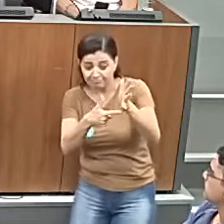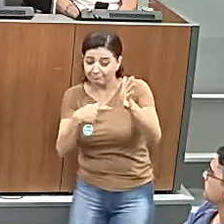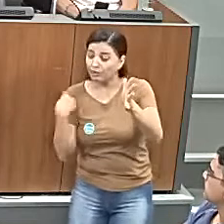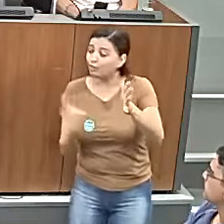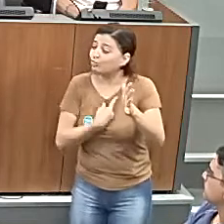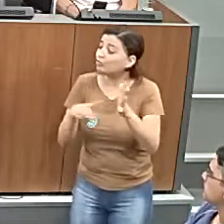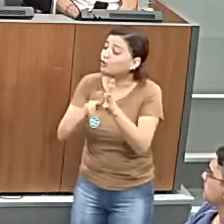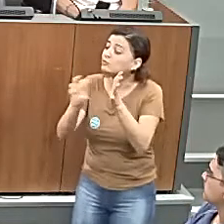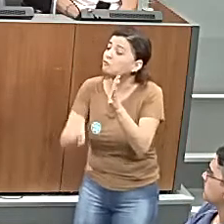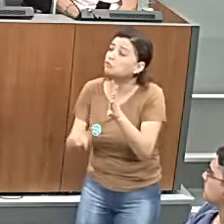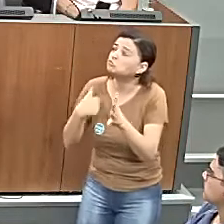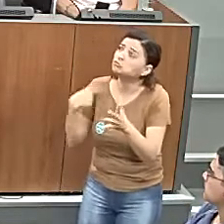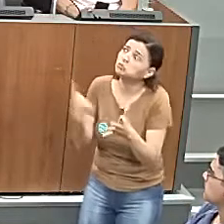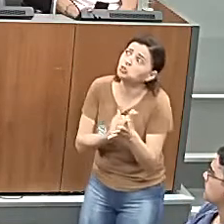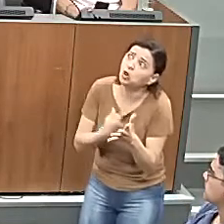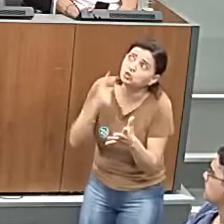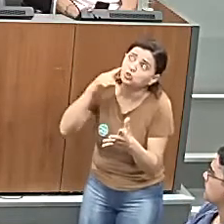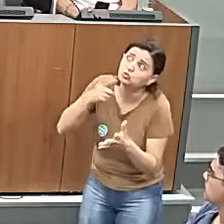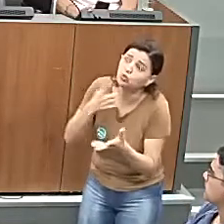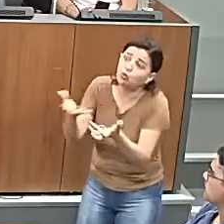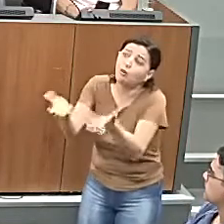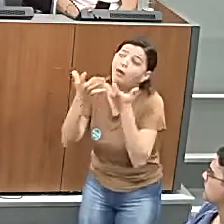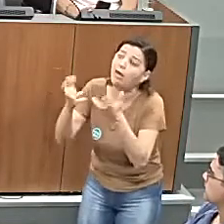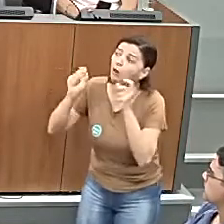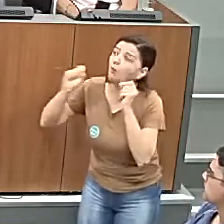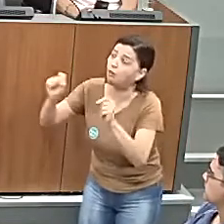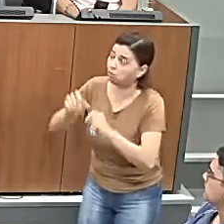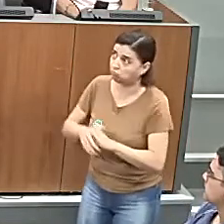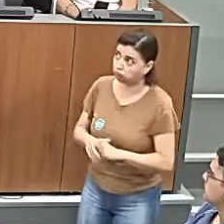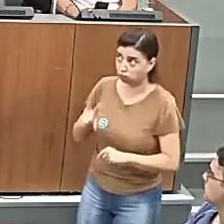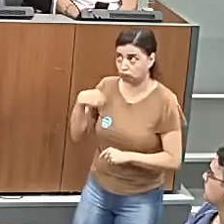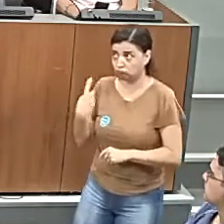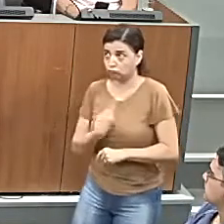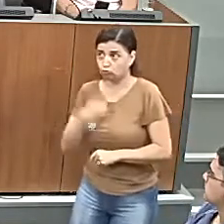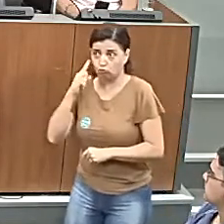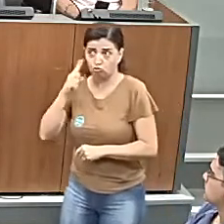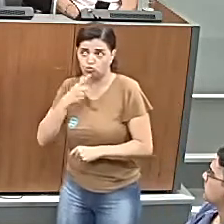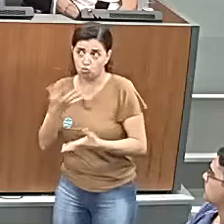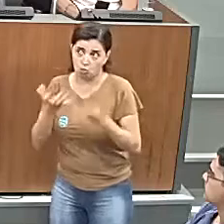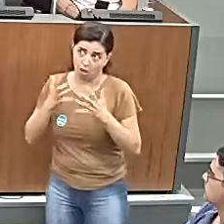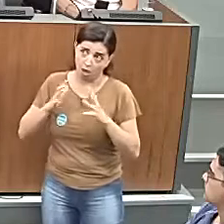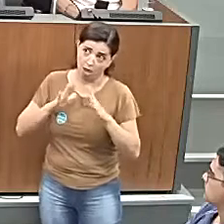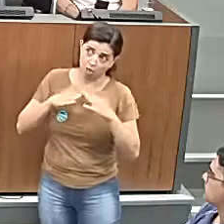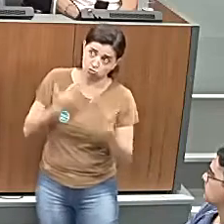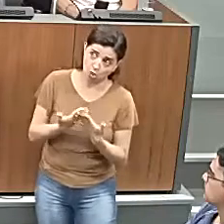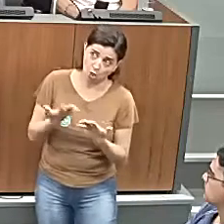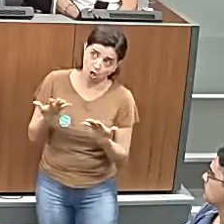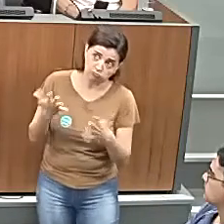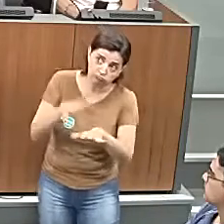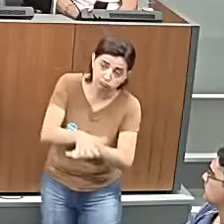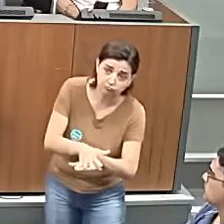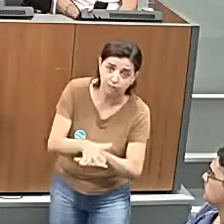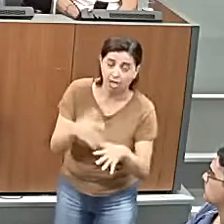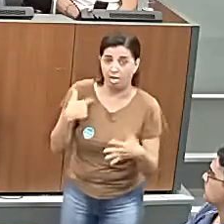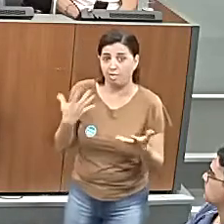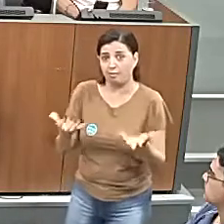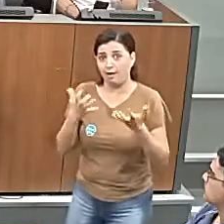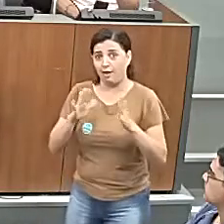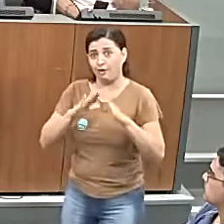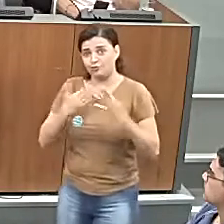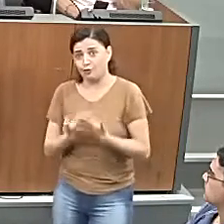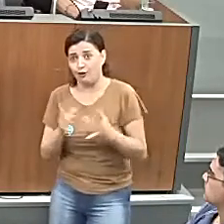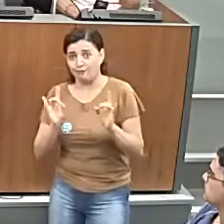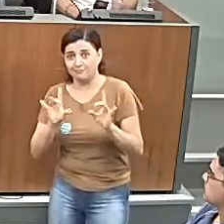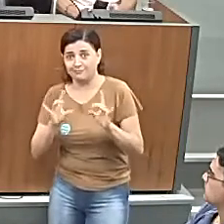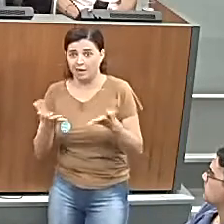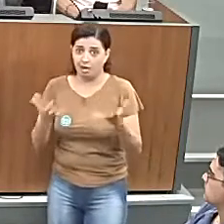Porque nós temos voz, nós temos a nossa língua, nós podemos vir discutir políticas públicas e